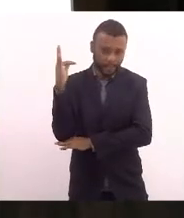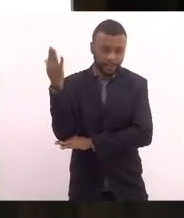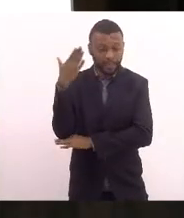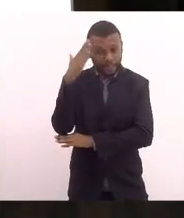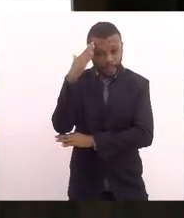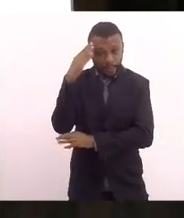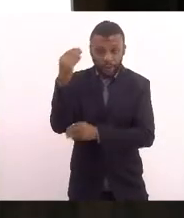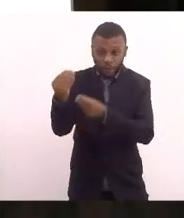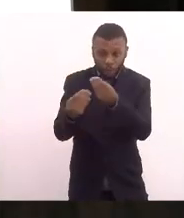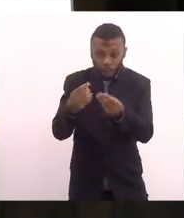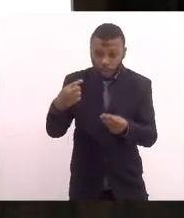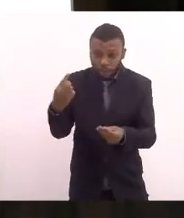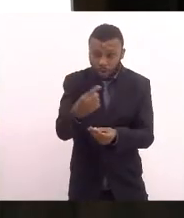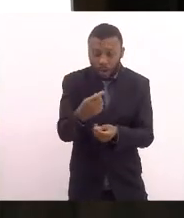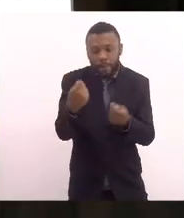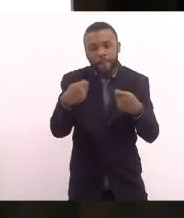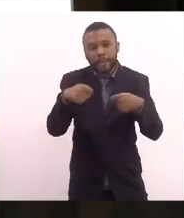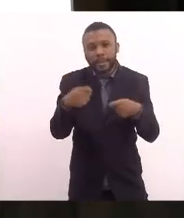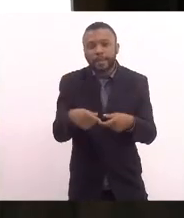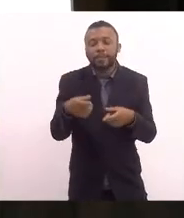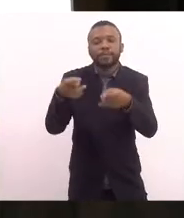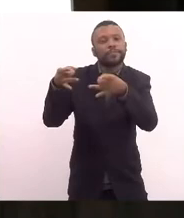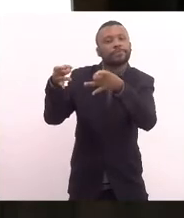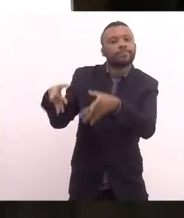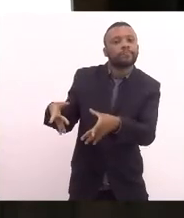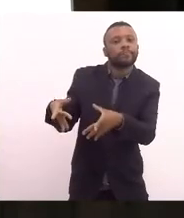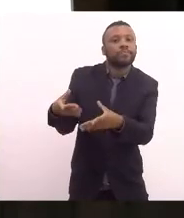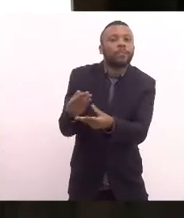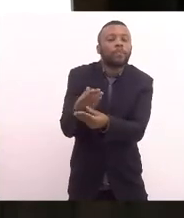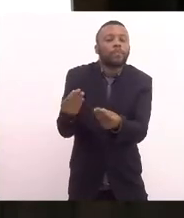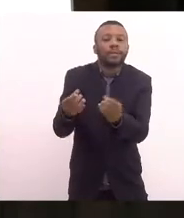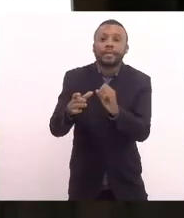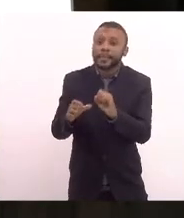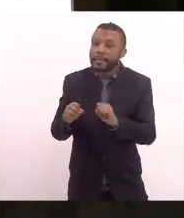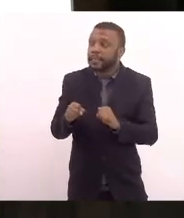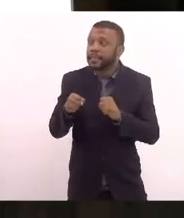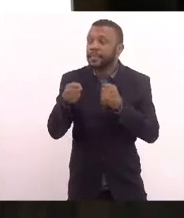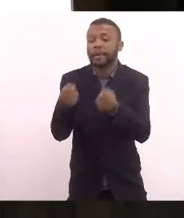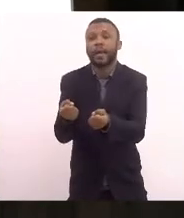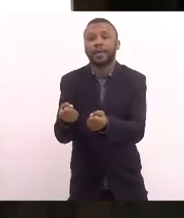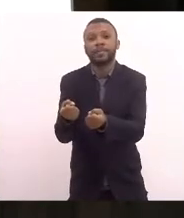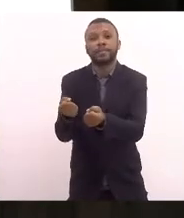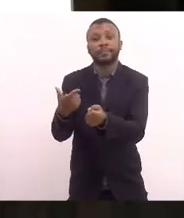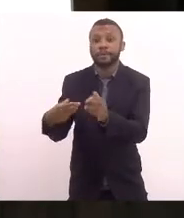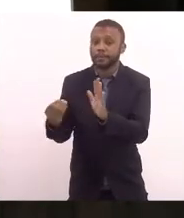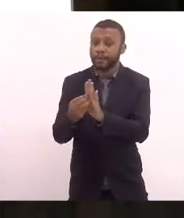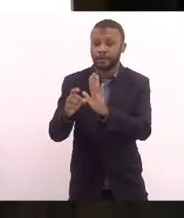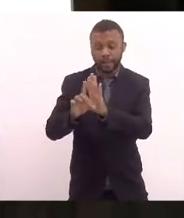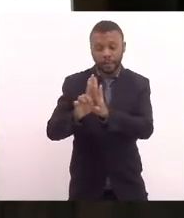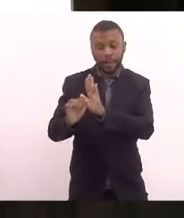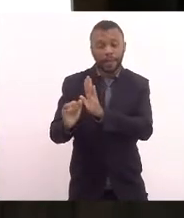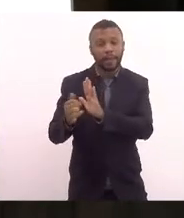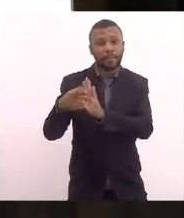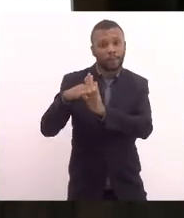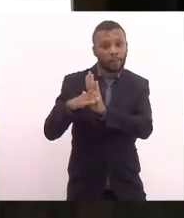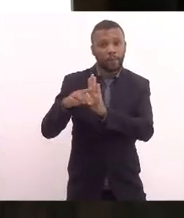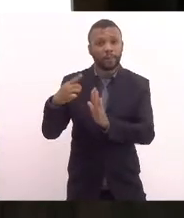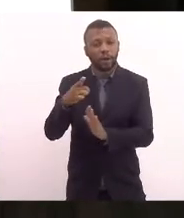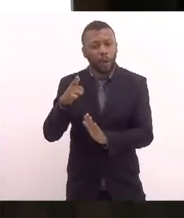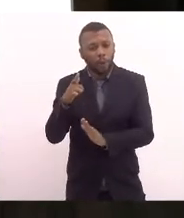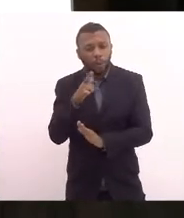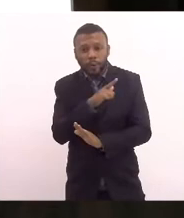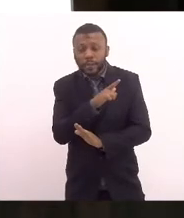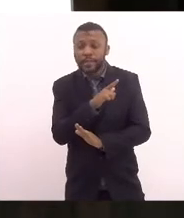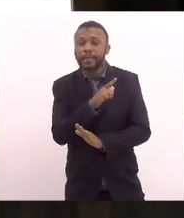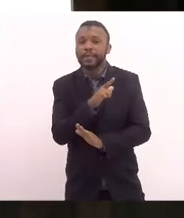nós tivemos que abrir mão de muitas garantias que estavam na lei para a gente conseguir ficar